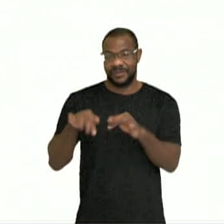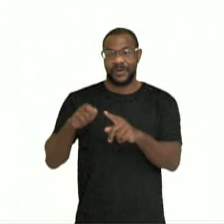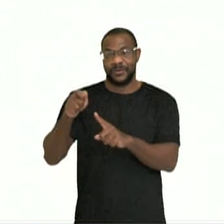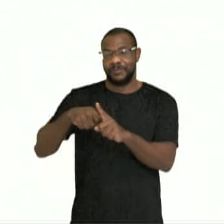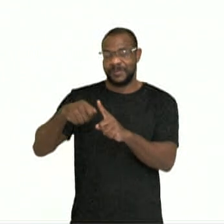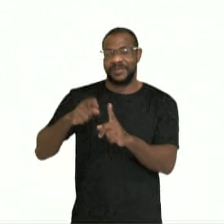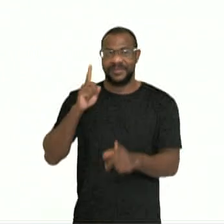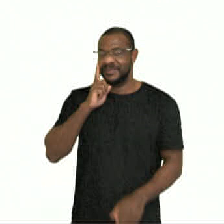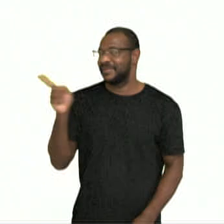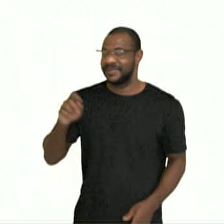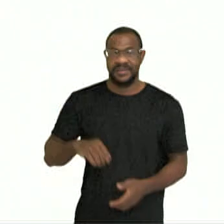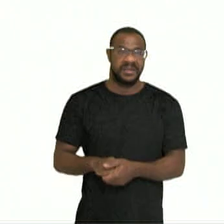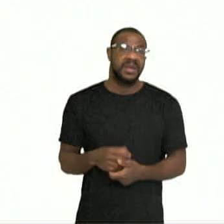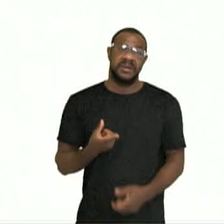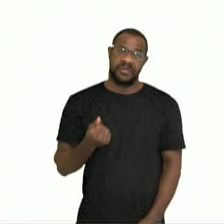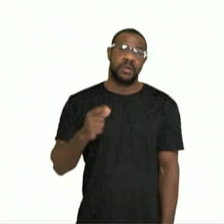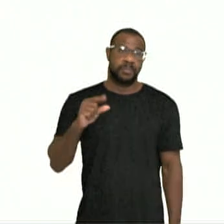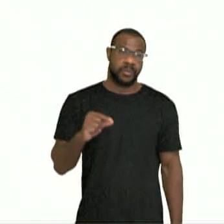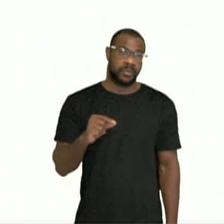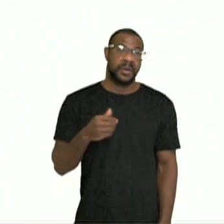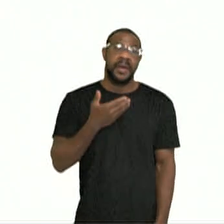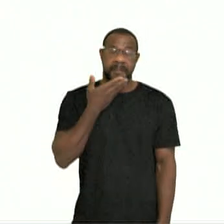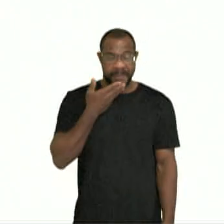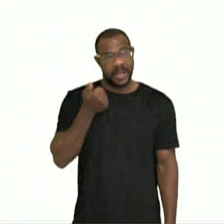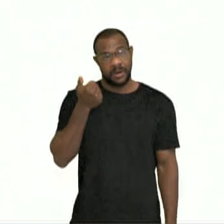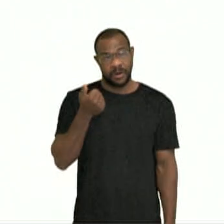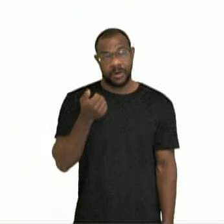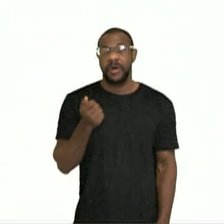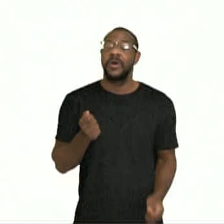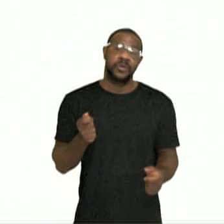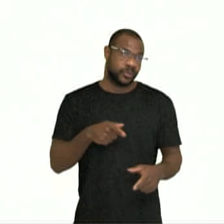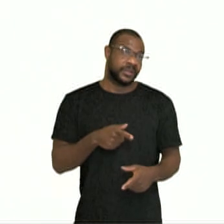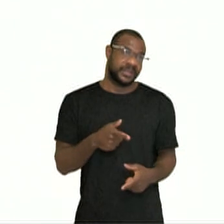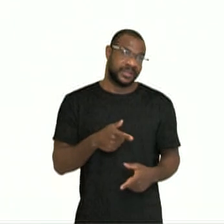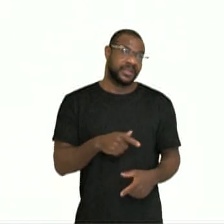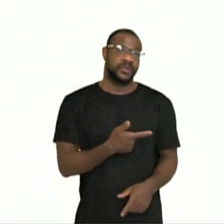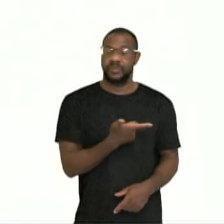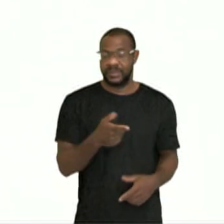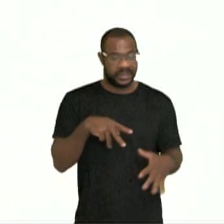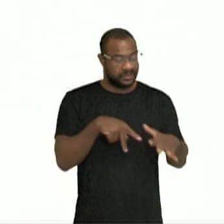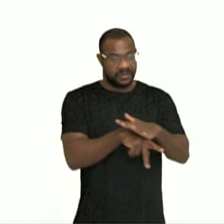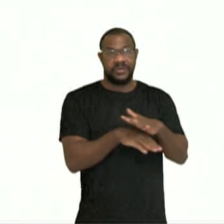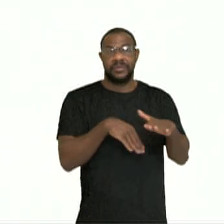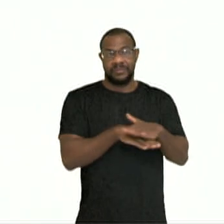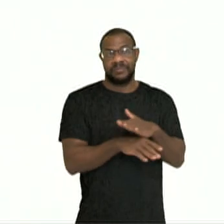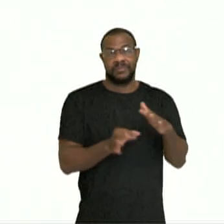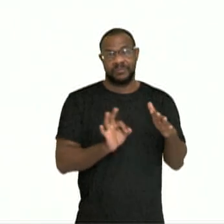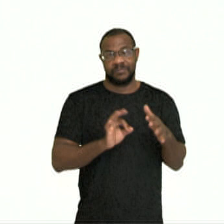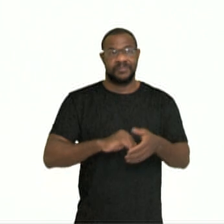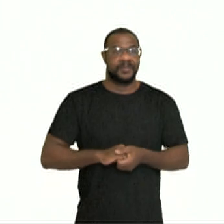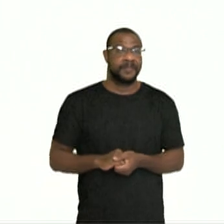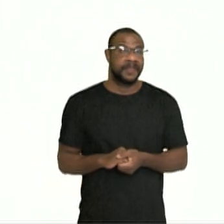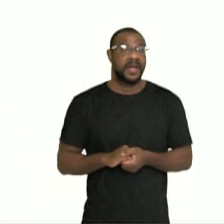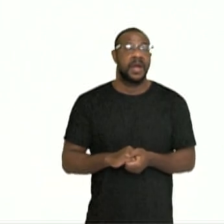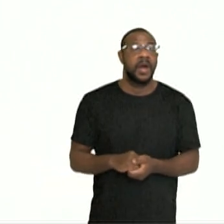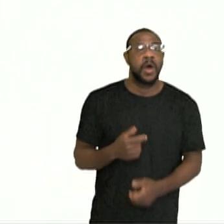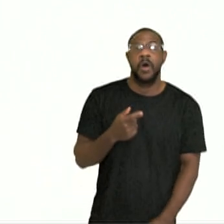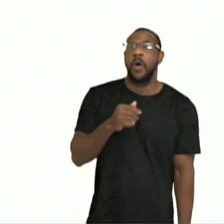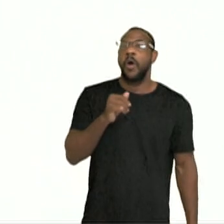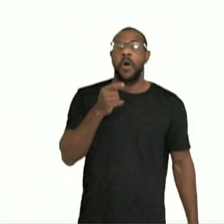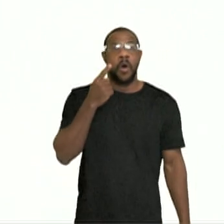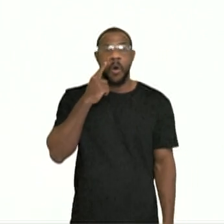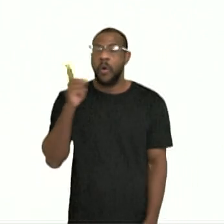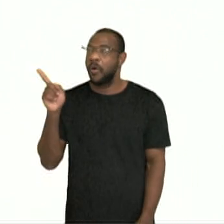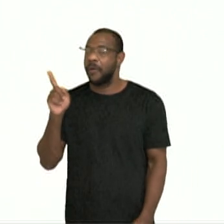1.102,93. Um valor baixo, mas é melhor do que não ter reserva nenhuma, né, gente? Agora vamos ver um outro exemplo aqui.